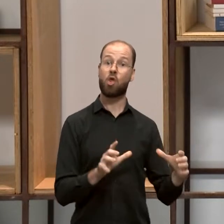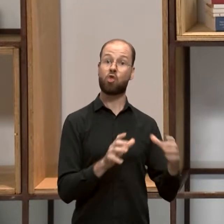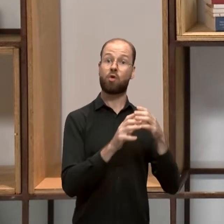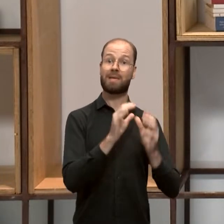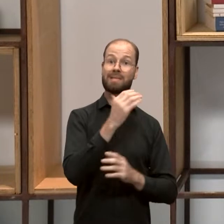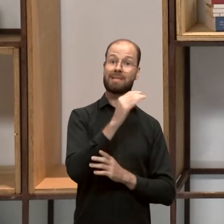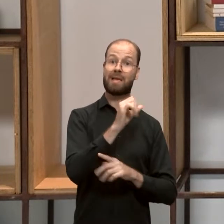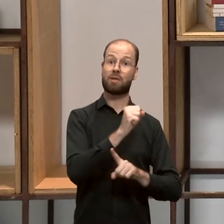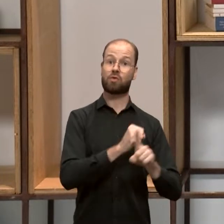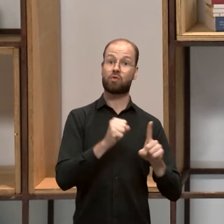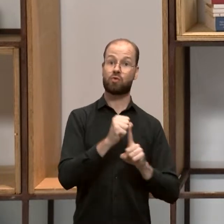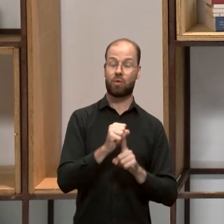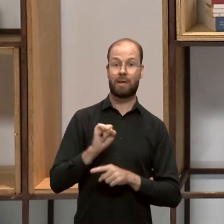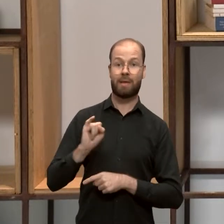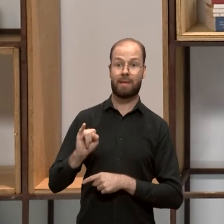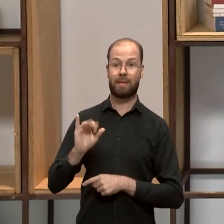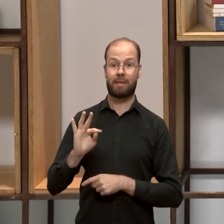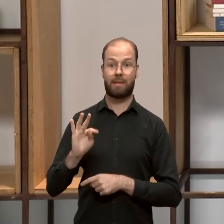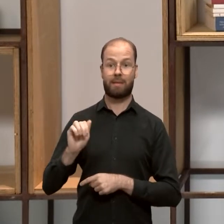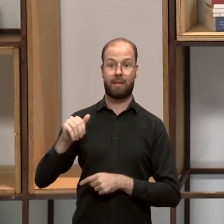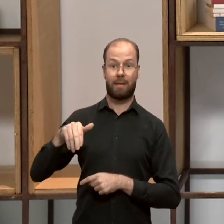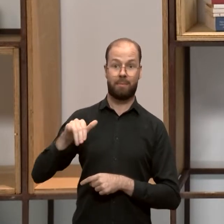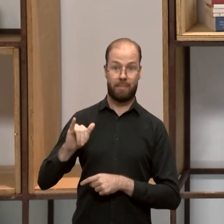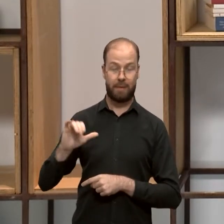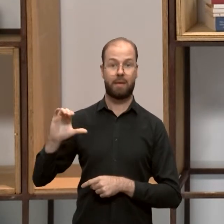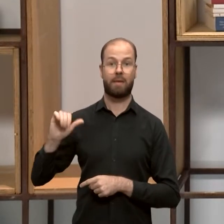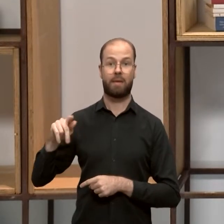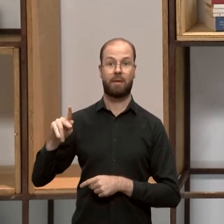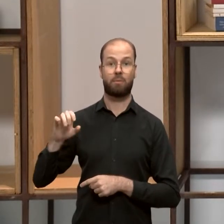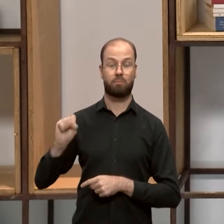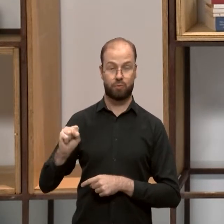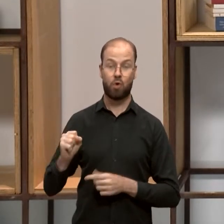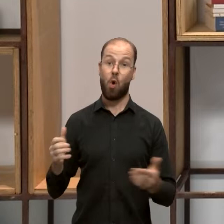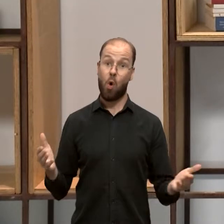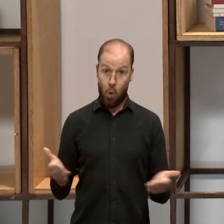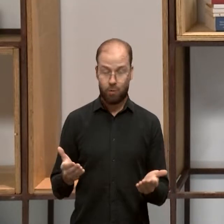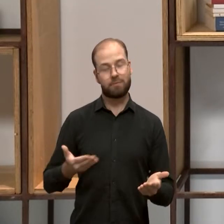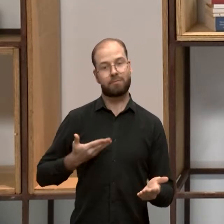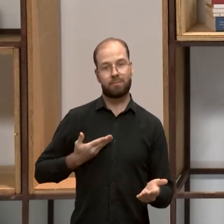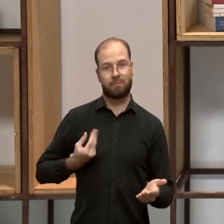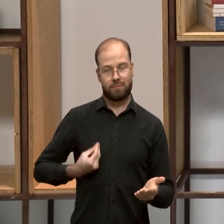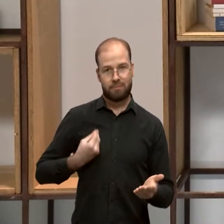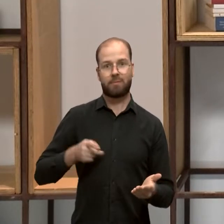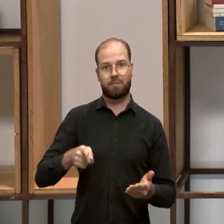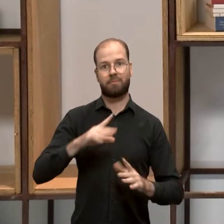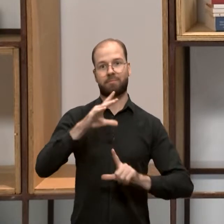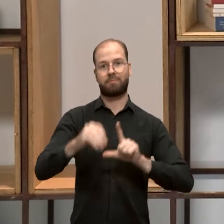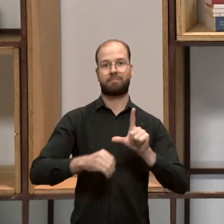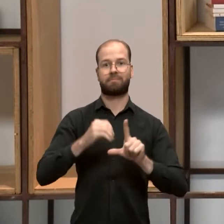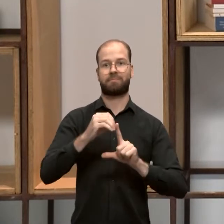UFG, o Itami Campus. Isso ainda hoje, aqui no Mundo UFG.